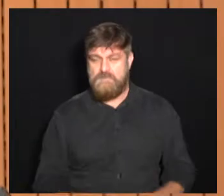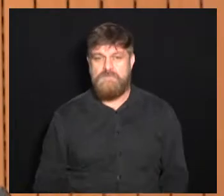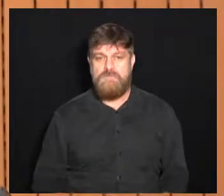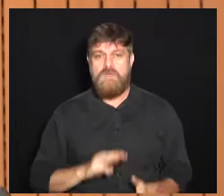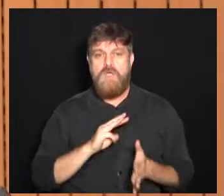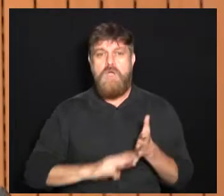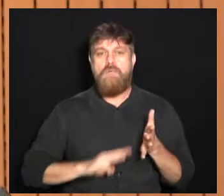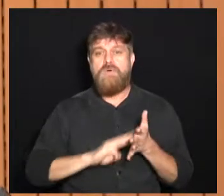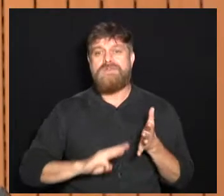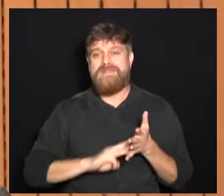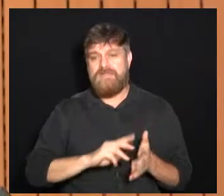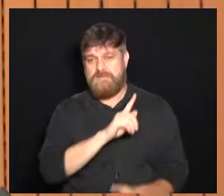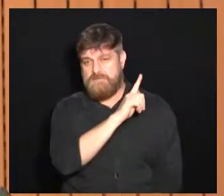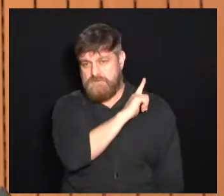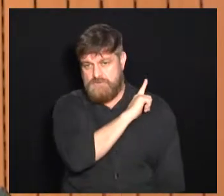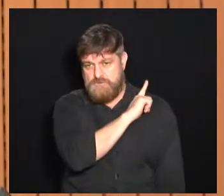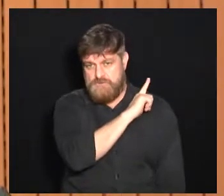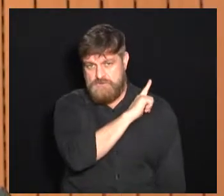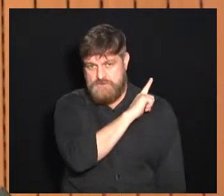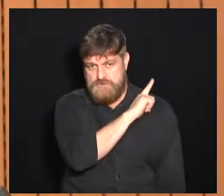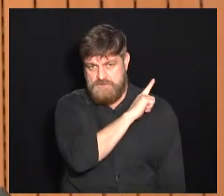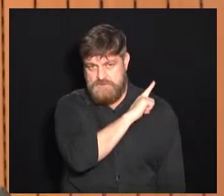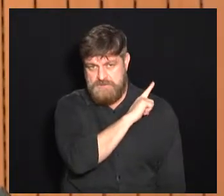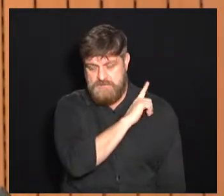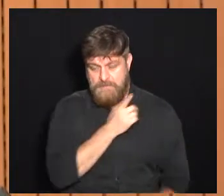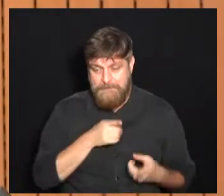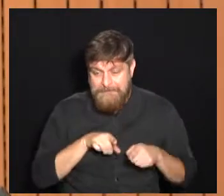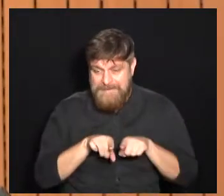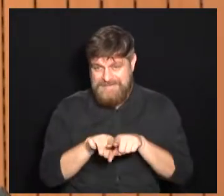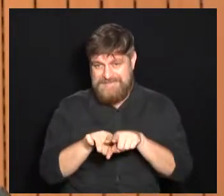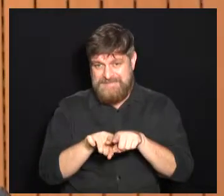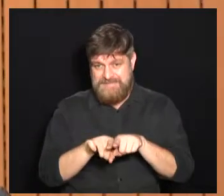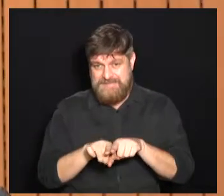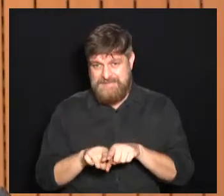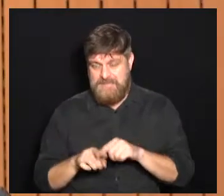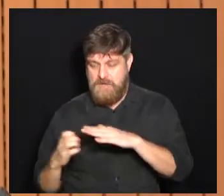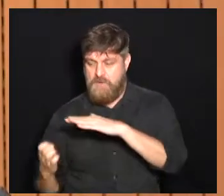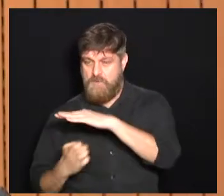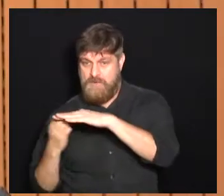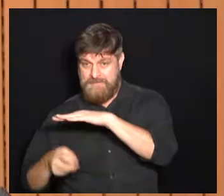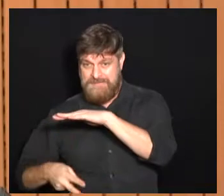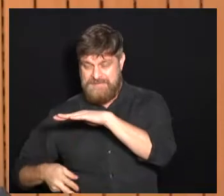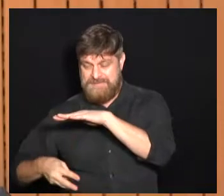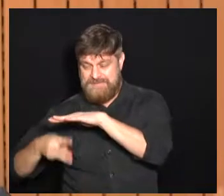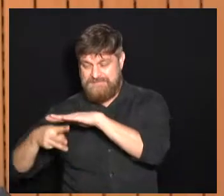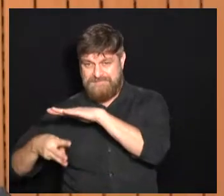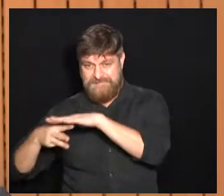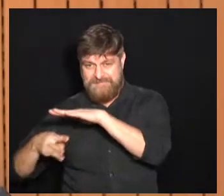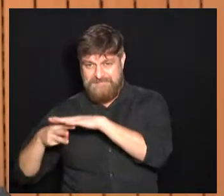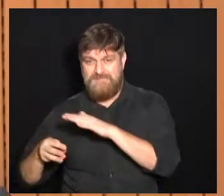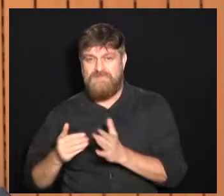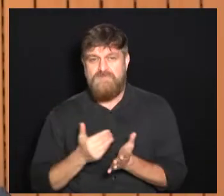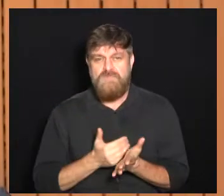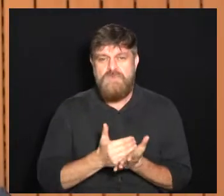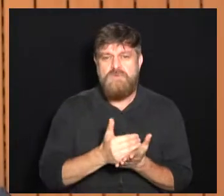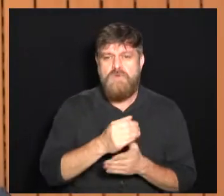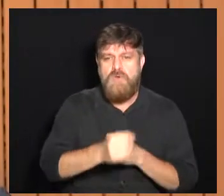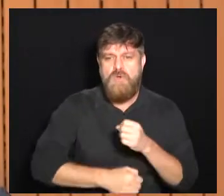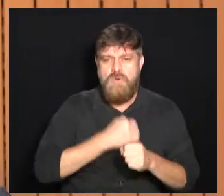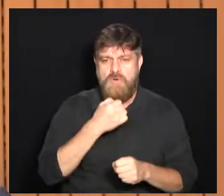gestão, de cogestão com as OS, começou no ano